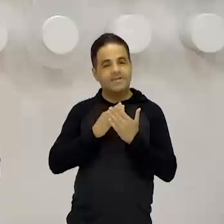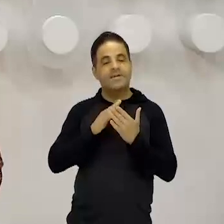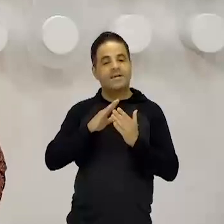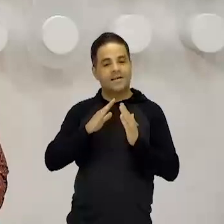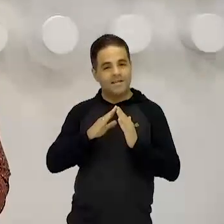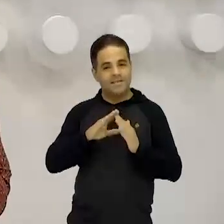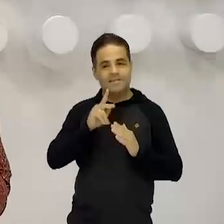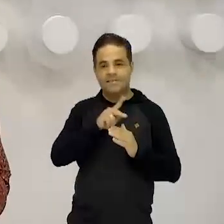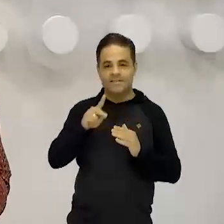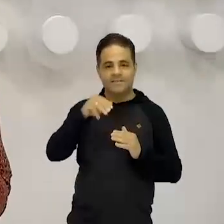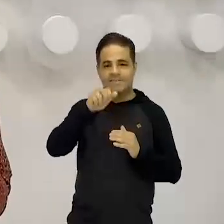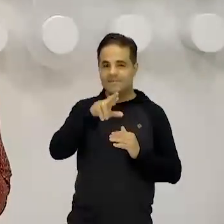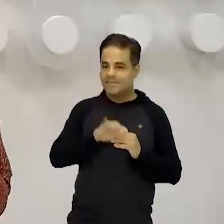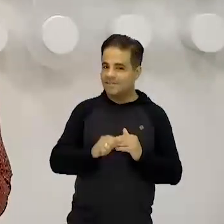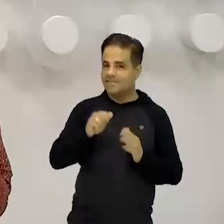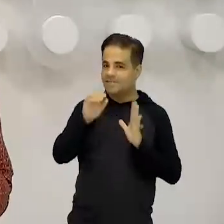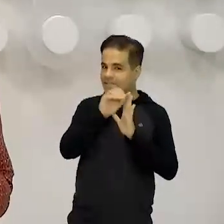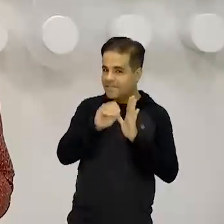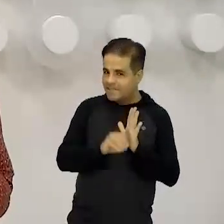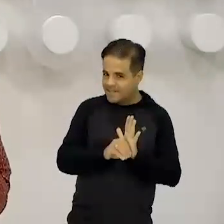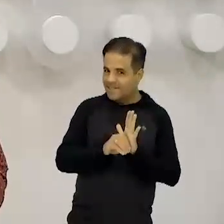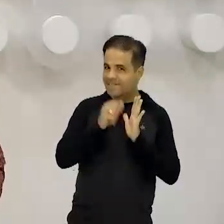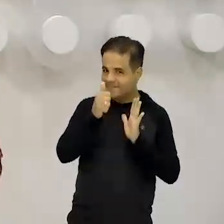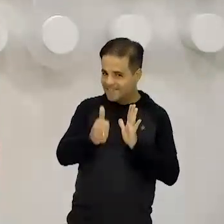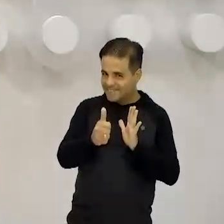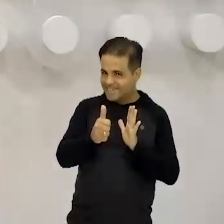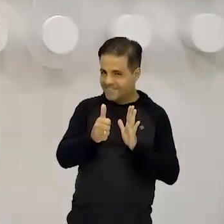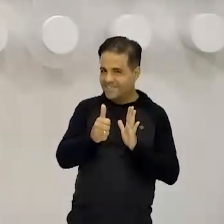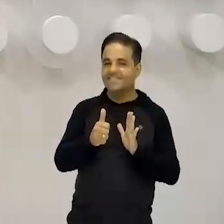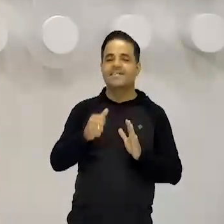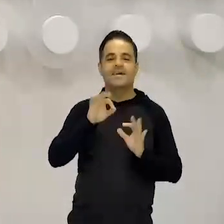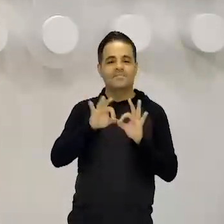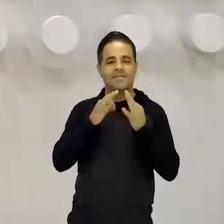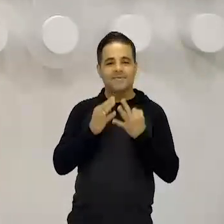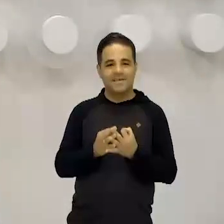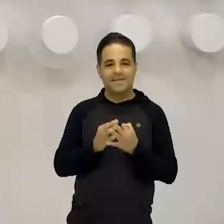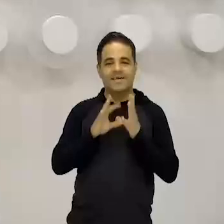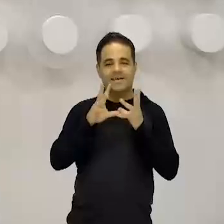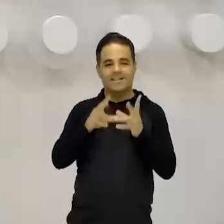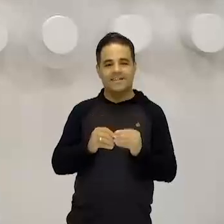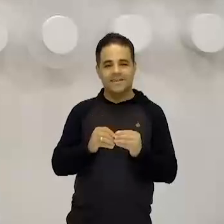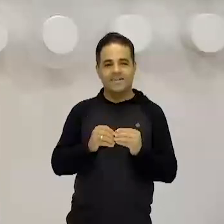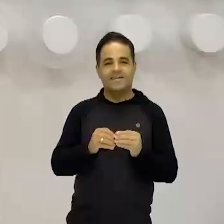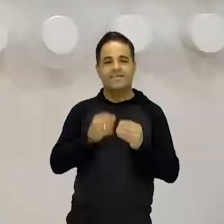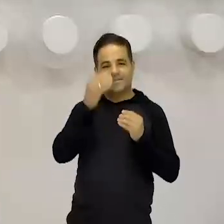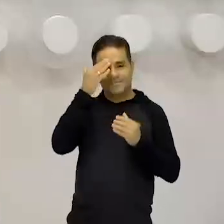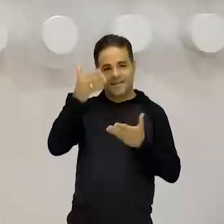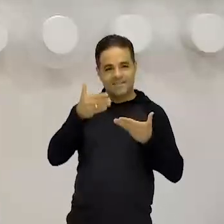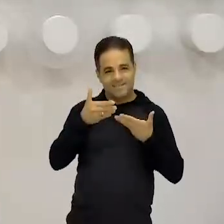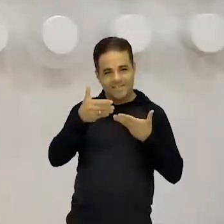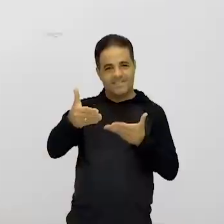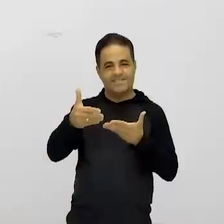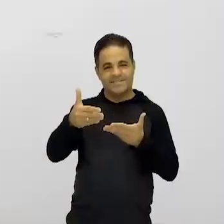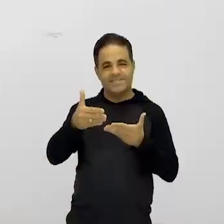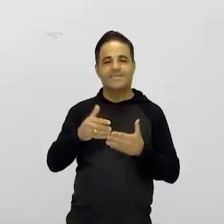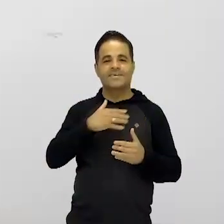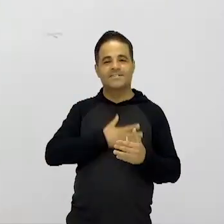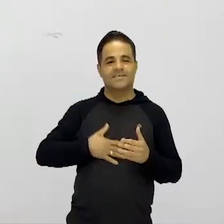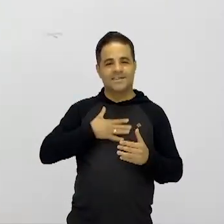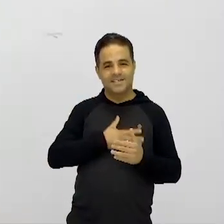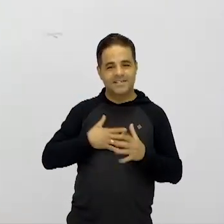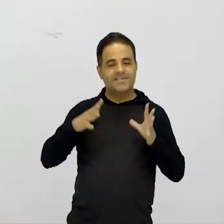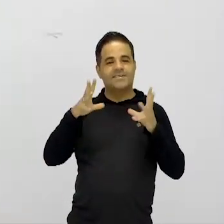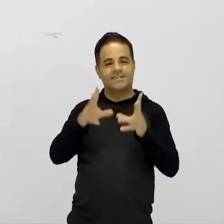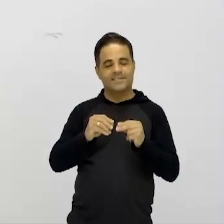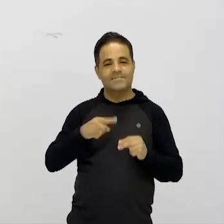A professora Márcia, eu estou aqui no CMSP. A minha família, e muito obrigada por esse convite. O prazer é todo